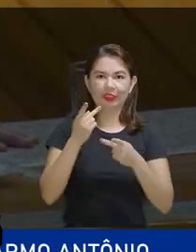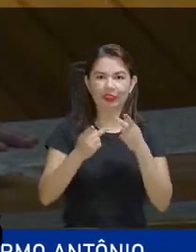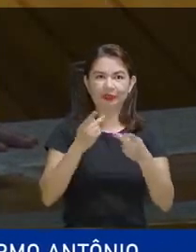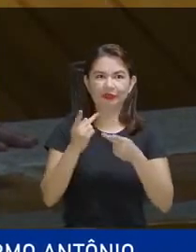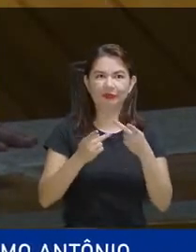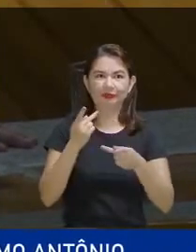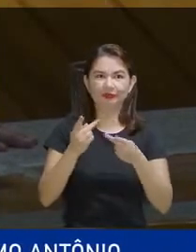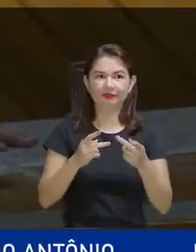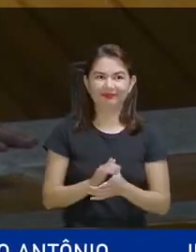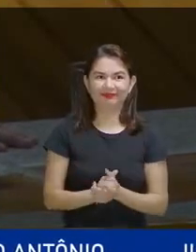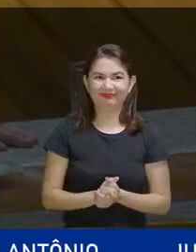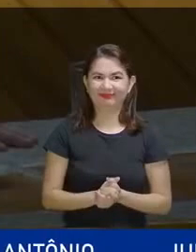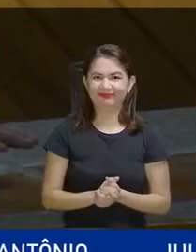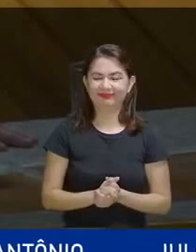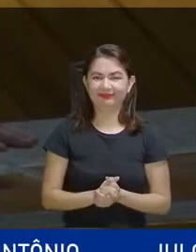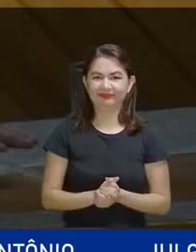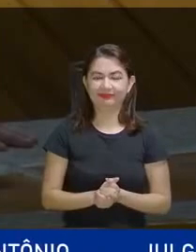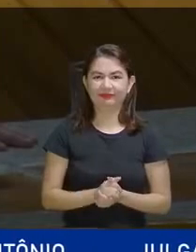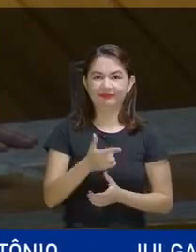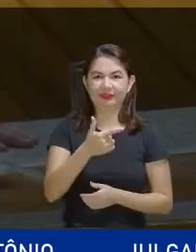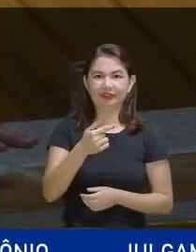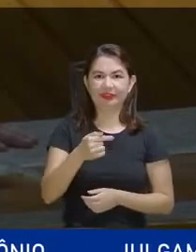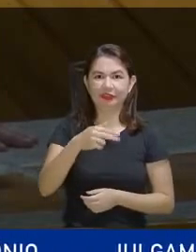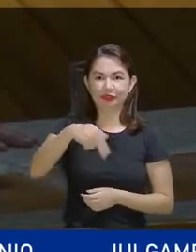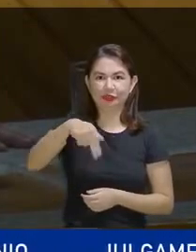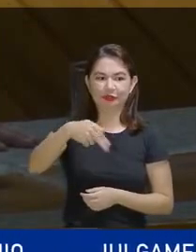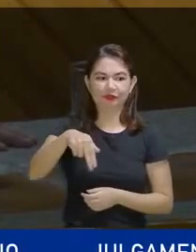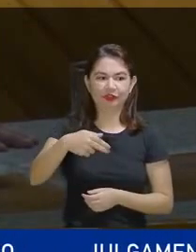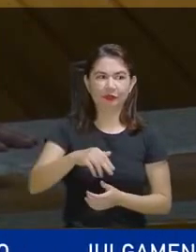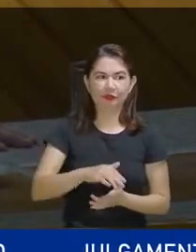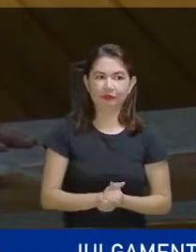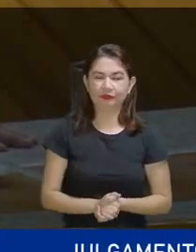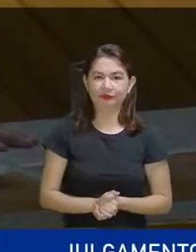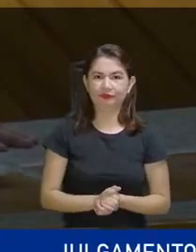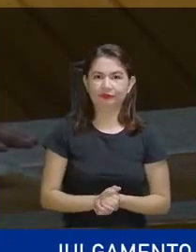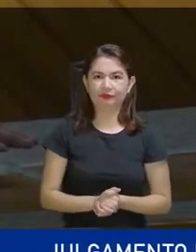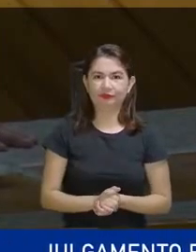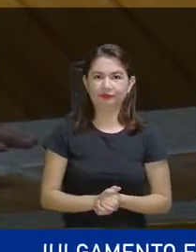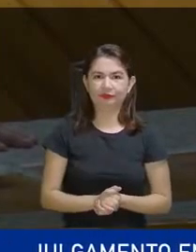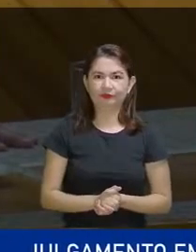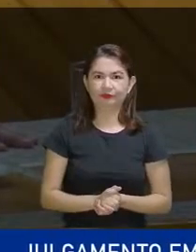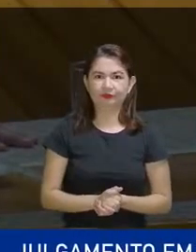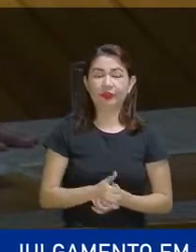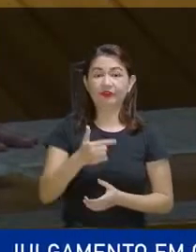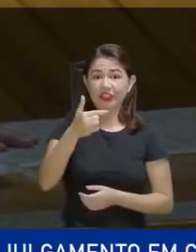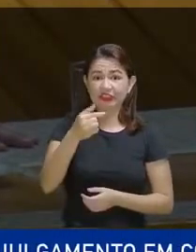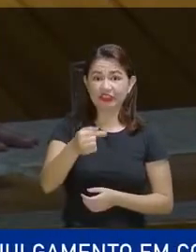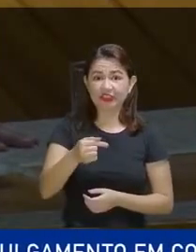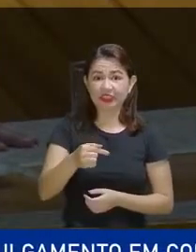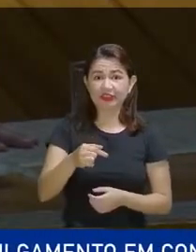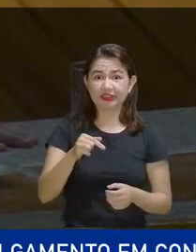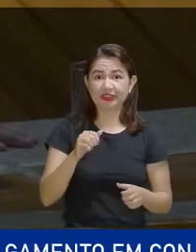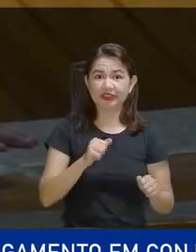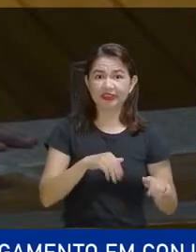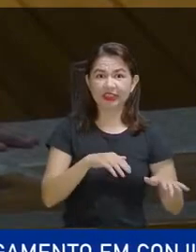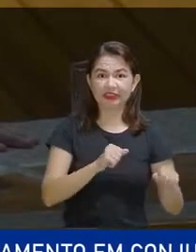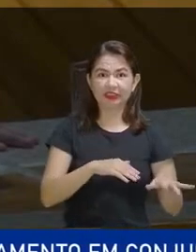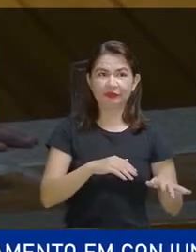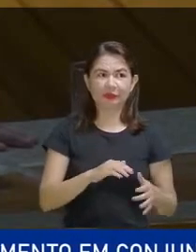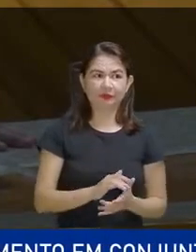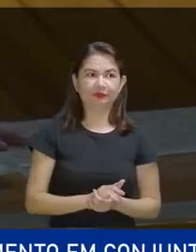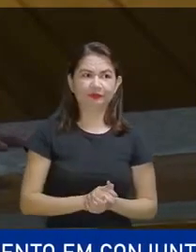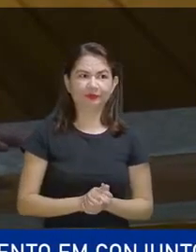ele falou 27 de novembro, mas quando está no escrito, na verdade, é 27 de setembro. A eleição começou